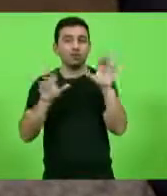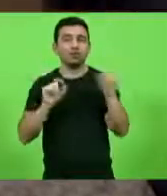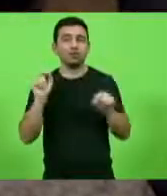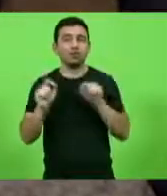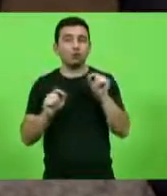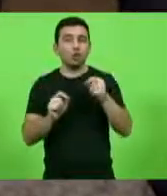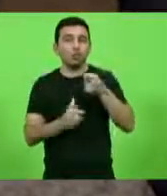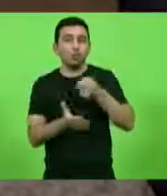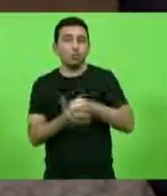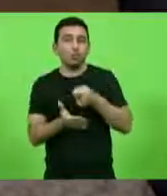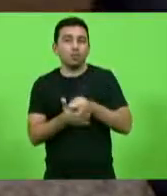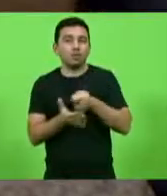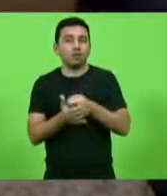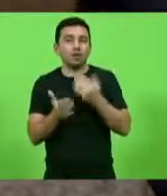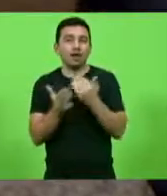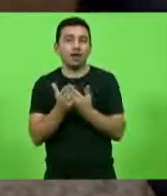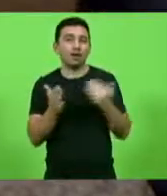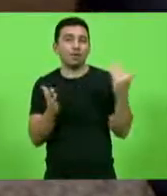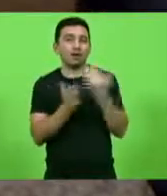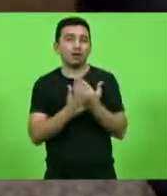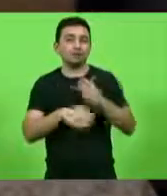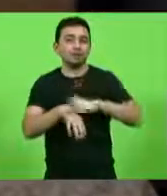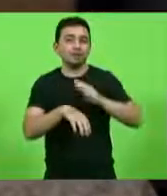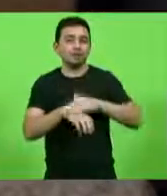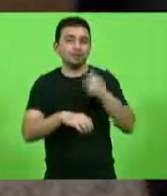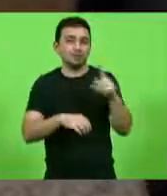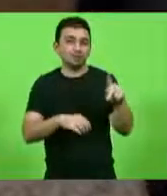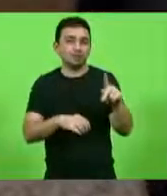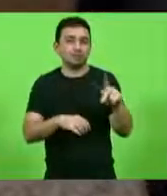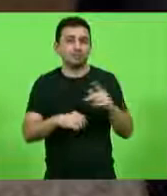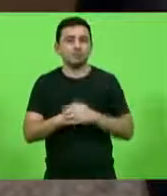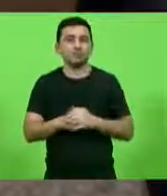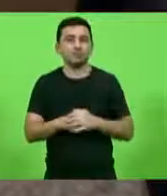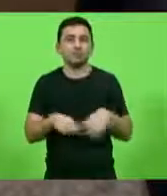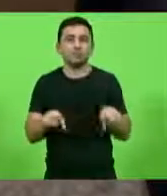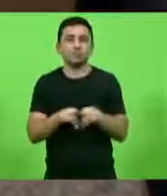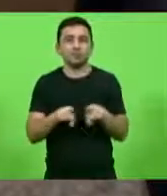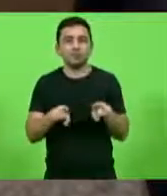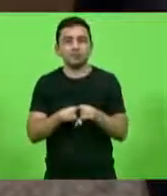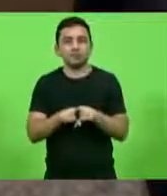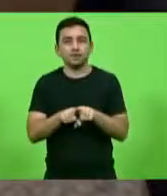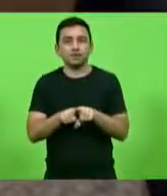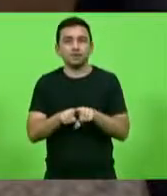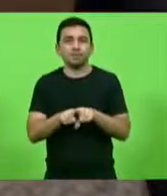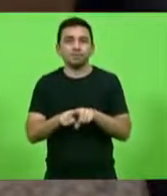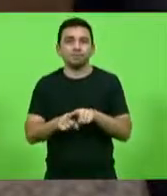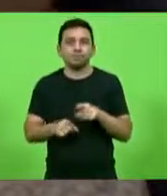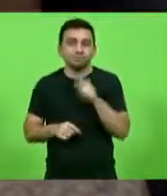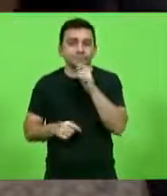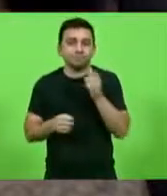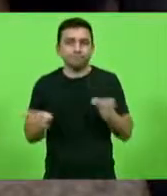essa obrigação vai além da sua obrigação originária e também, ainda, num momento